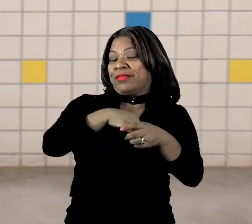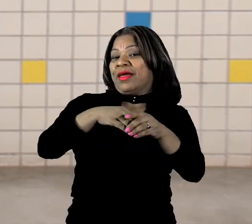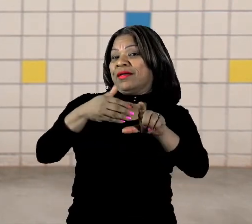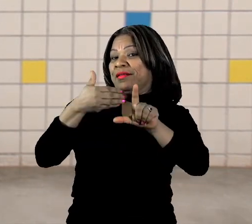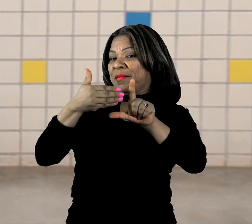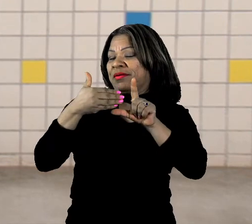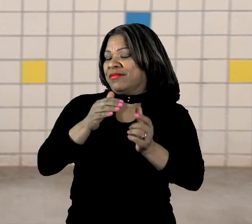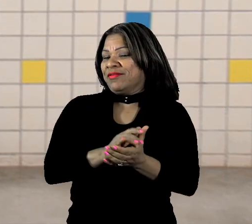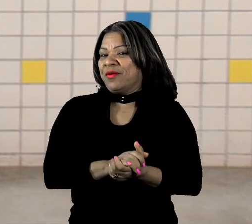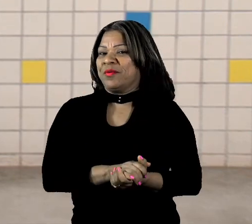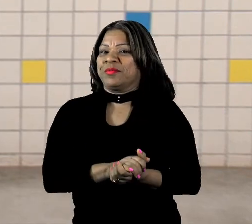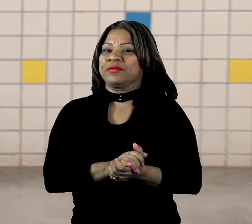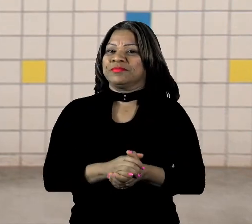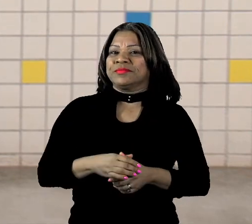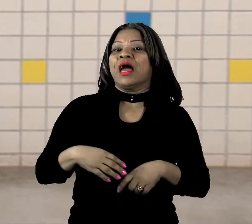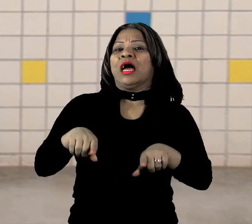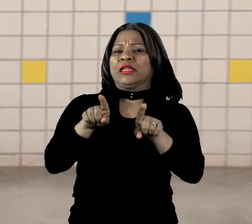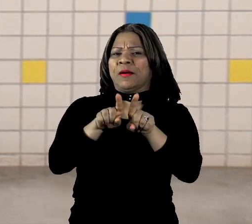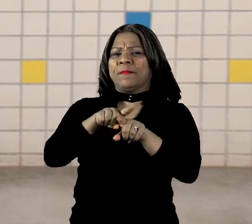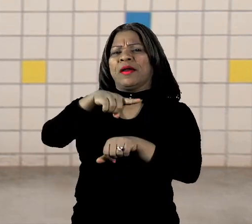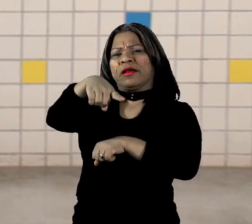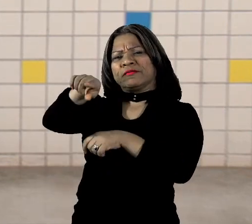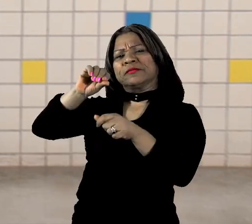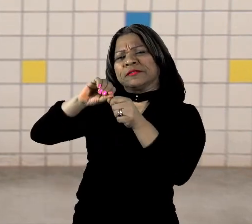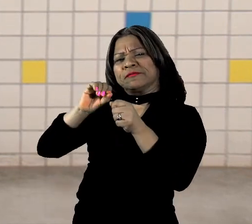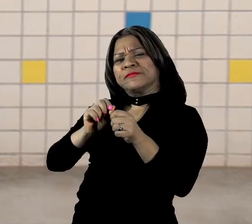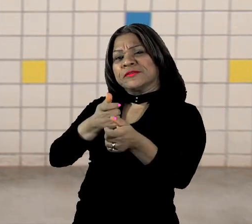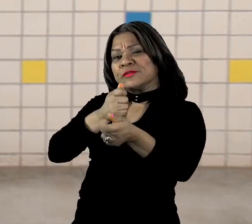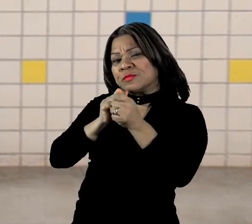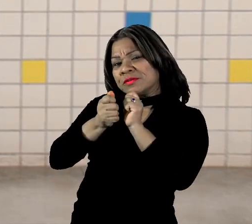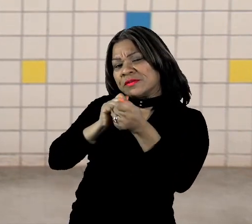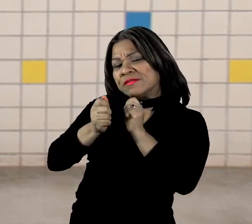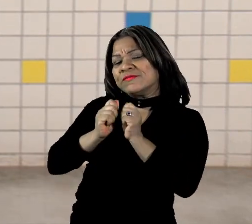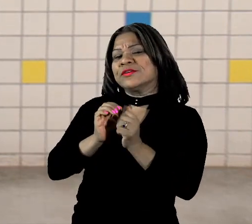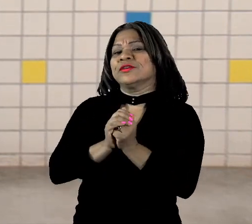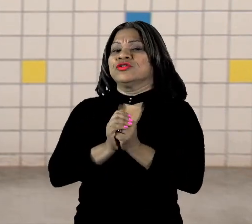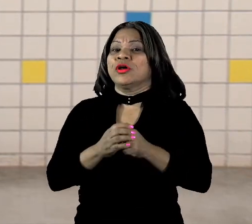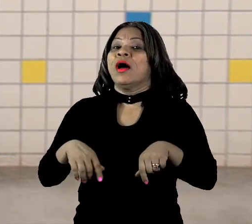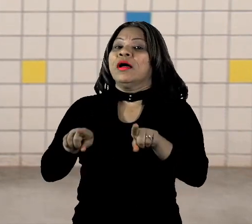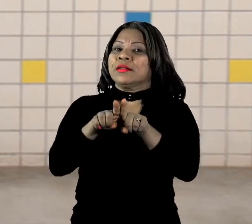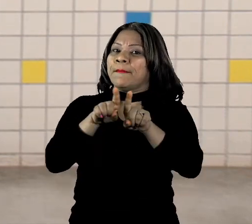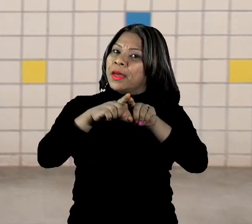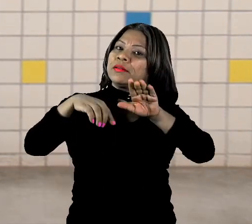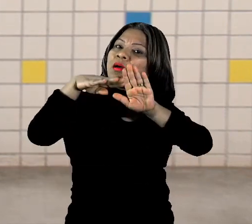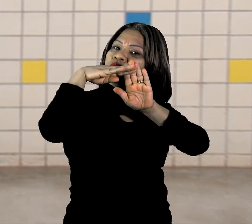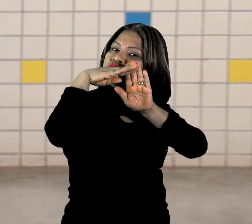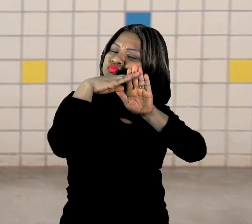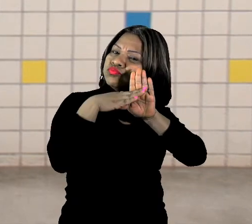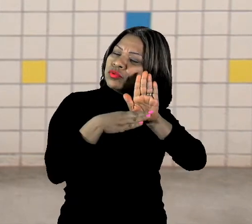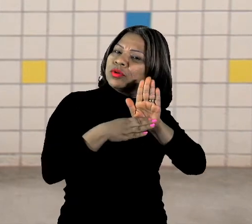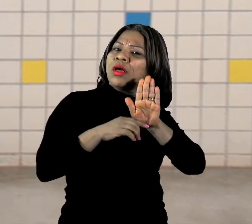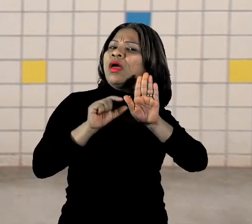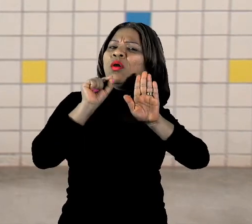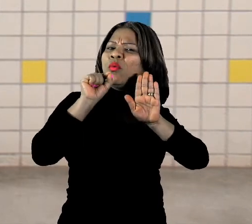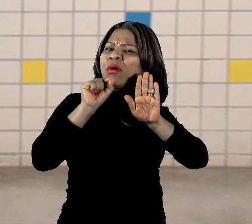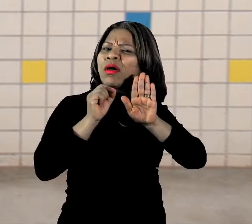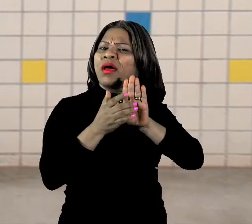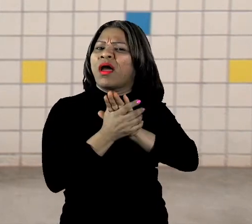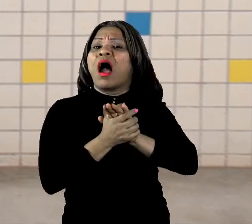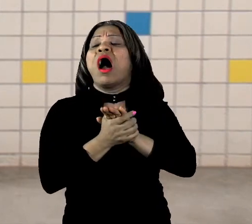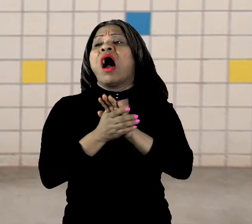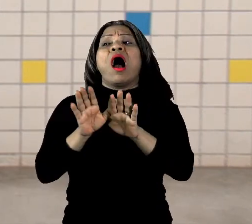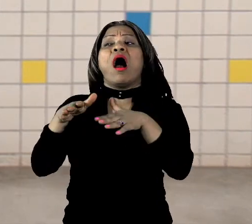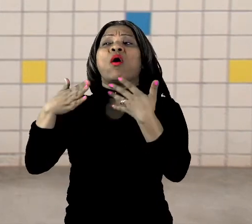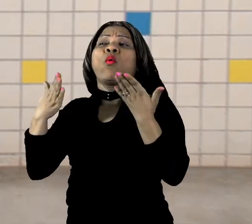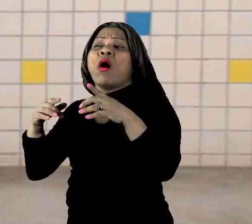você vai fazer o quê? Uma entrevista. E quais as perguntas que vai ter nesse roteiro de entrevista? Vai perguntar sobre o trabalho do papai ou da mamãe,